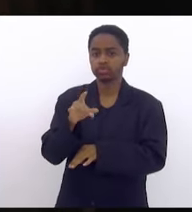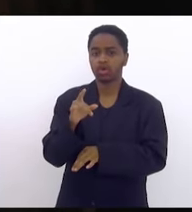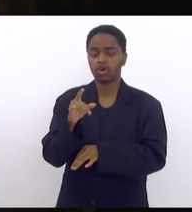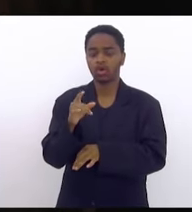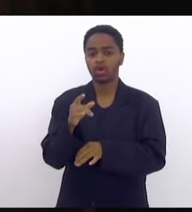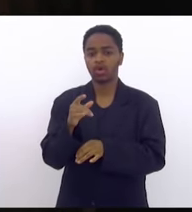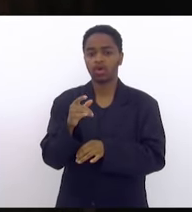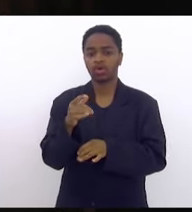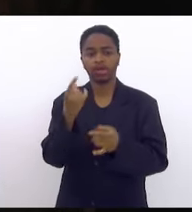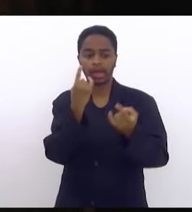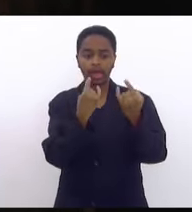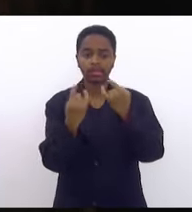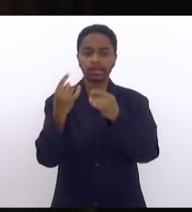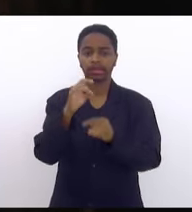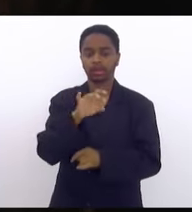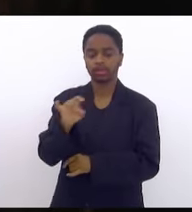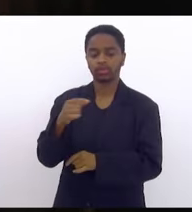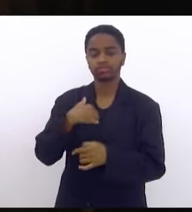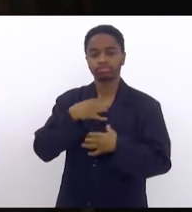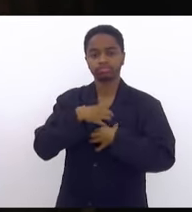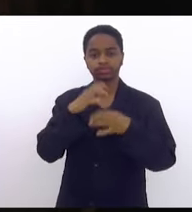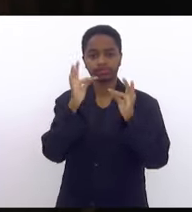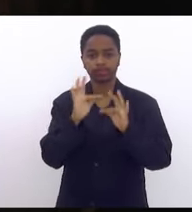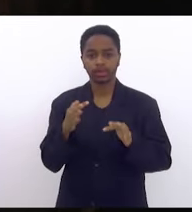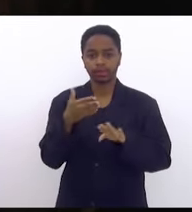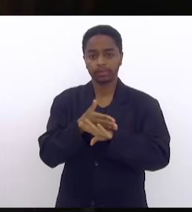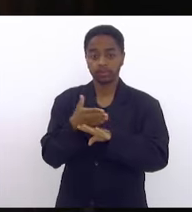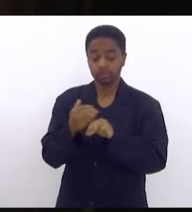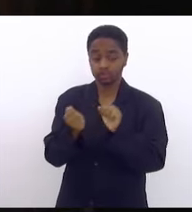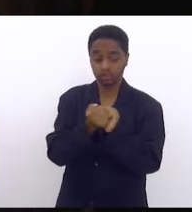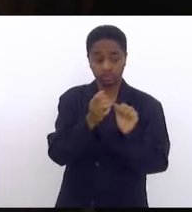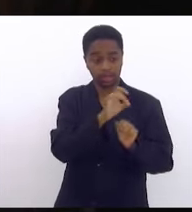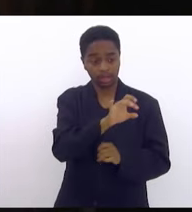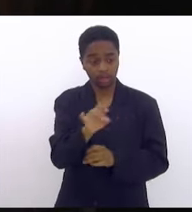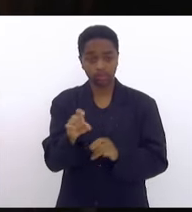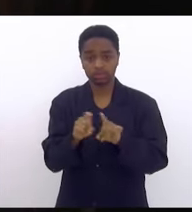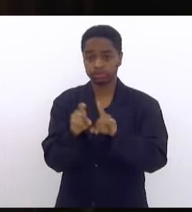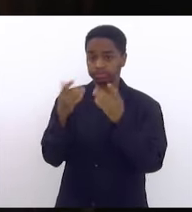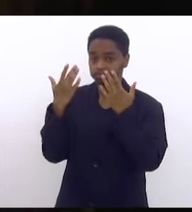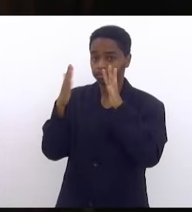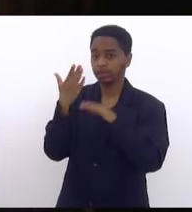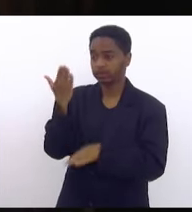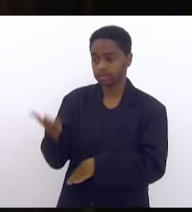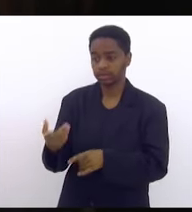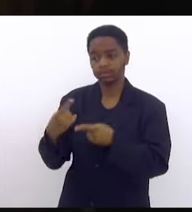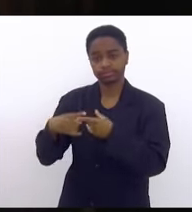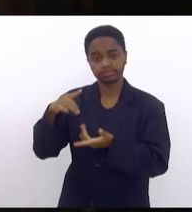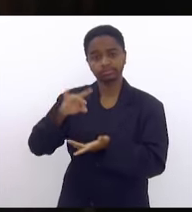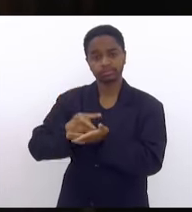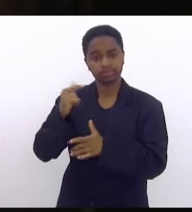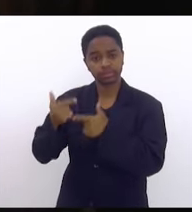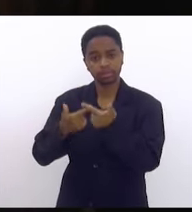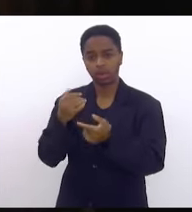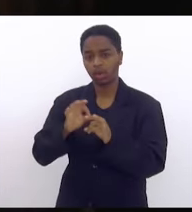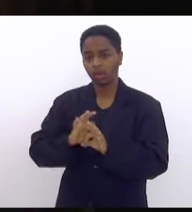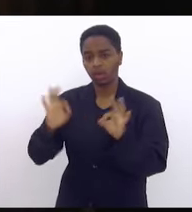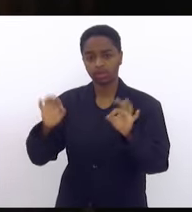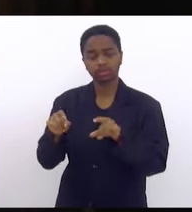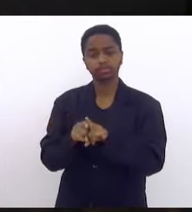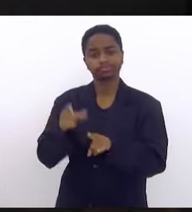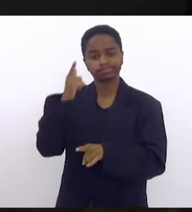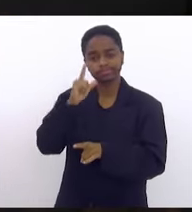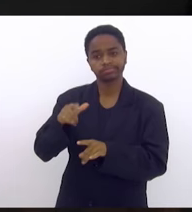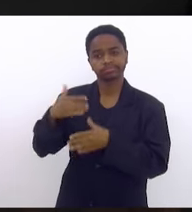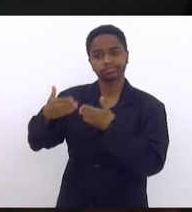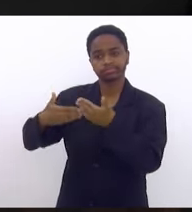estou muito feliz de estar aqui junto com eles e poder aplaudir o senhor pelo belo trabalho realmente que o senhor vem fazendo, pela conquista, cada passo que o senhor está